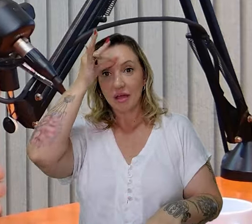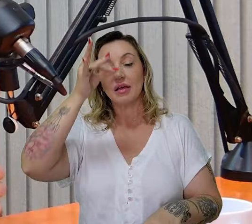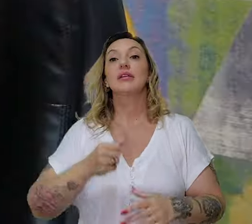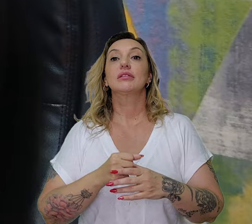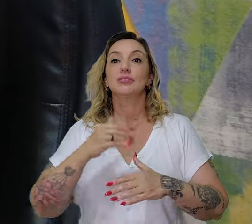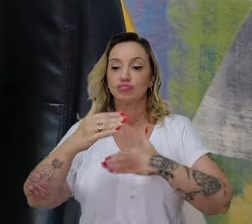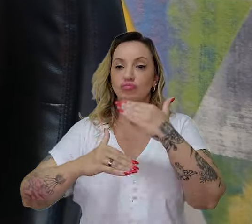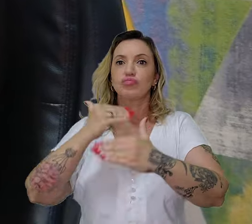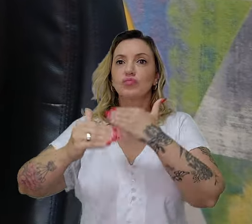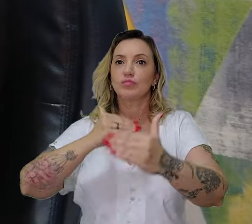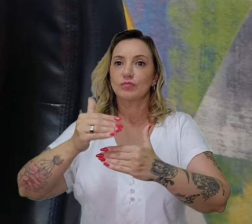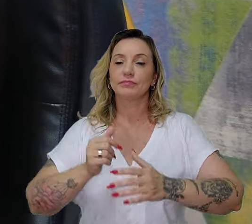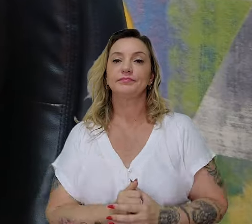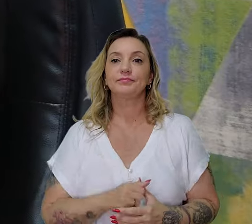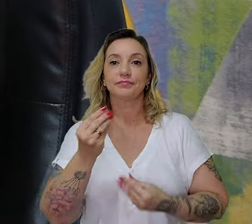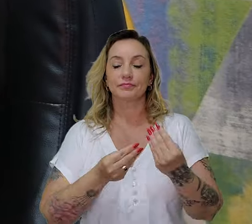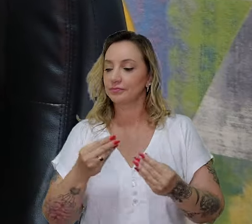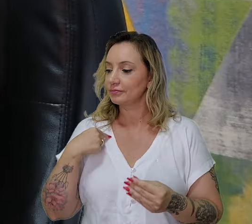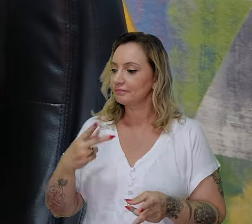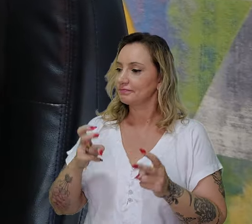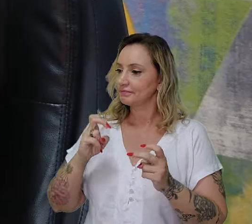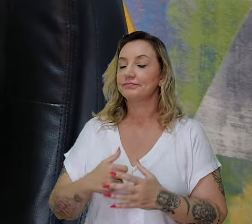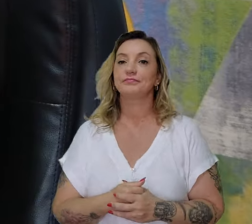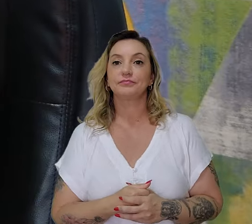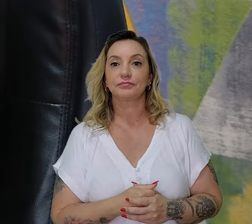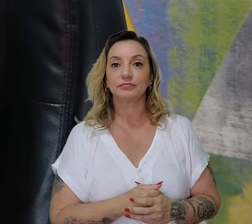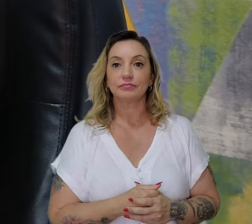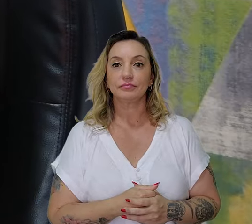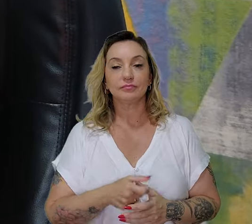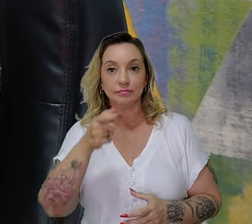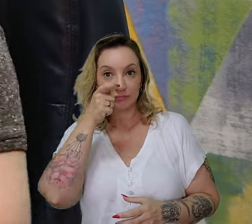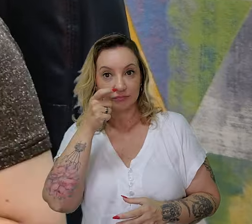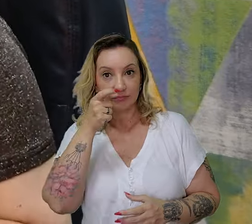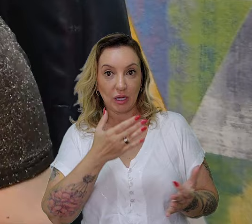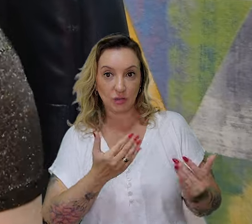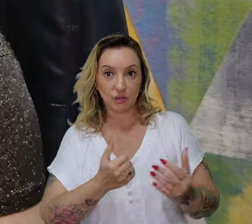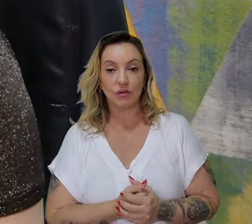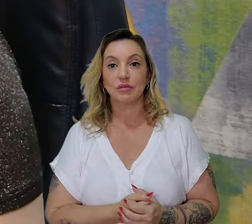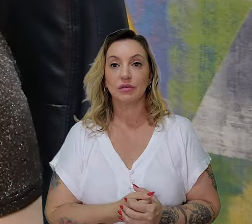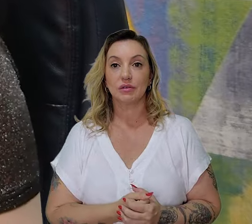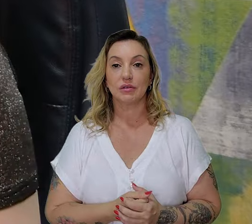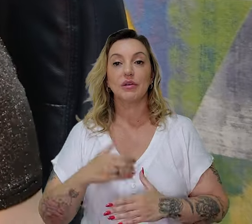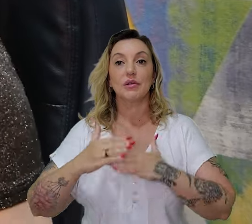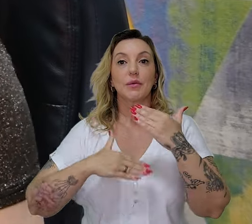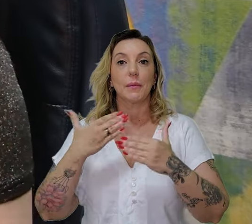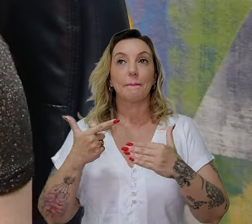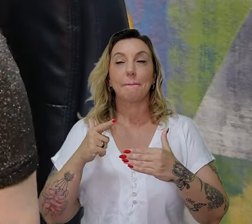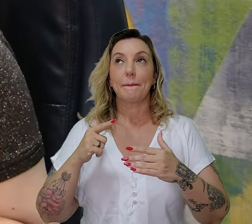como que você tem visto assim eh o interesse dos jovens pelas carreiras não tão tradicionais